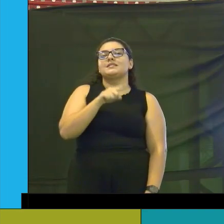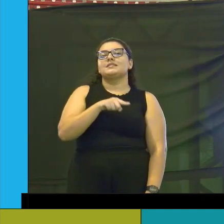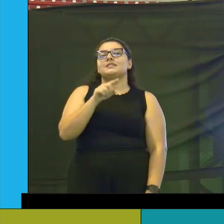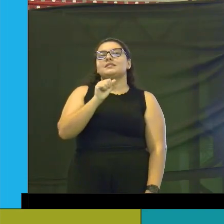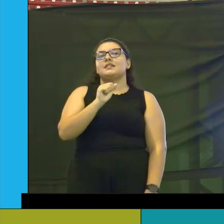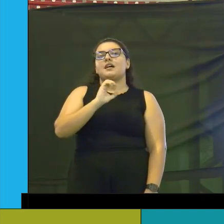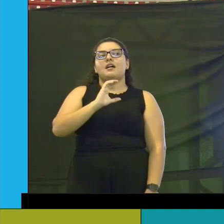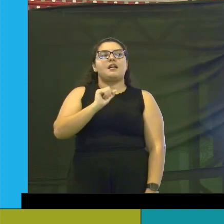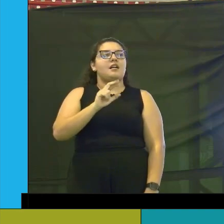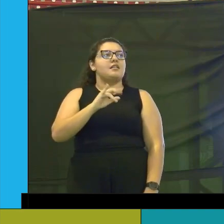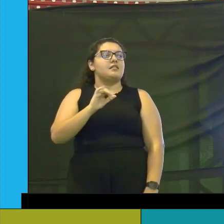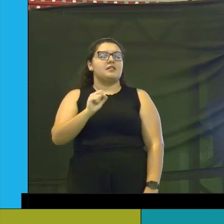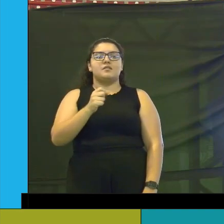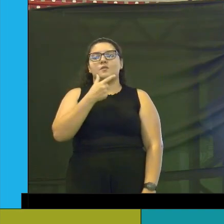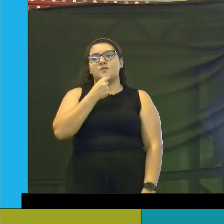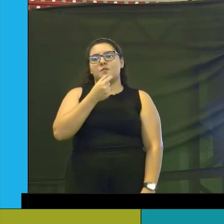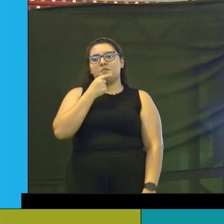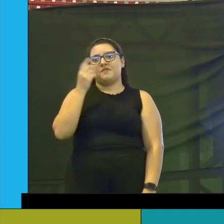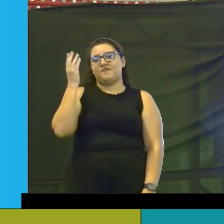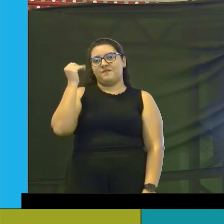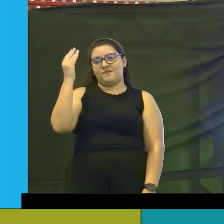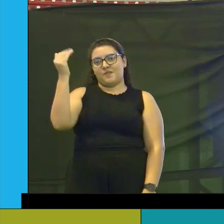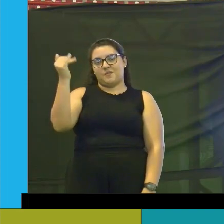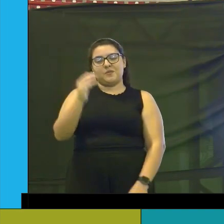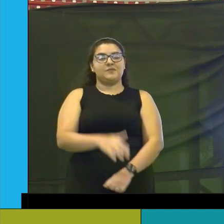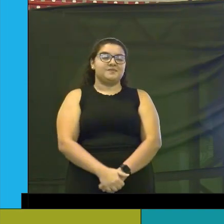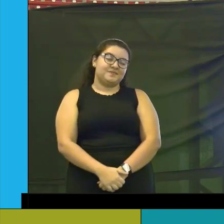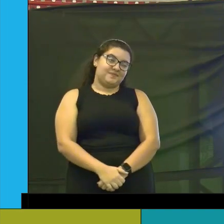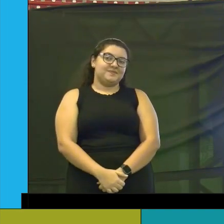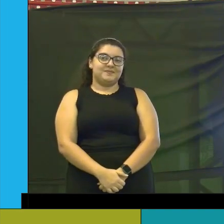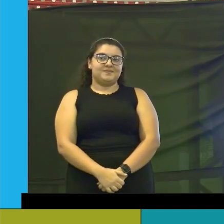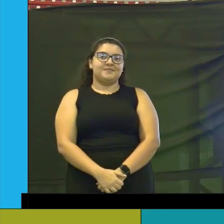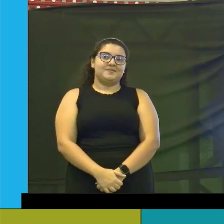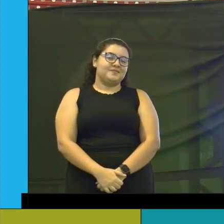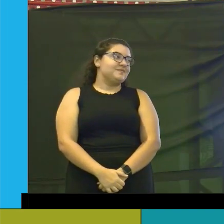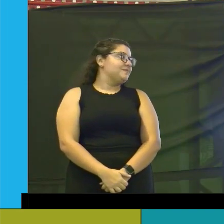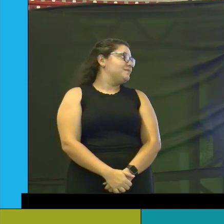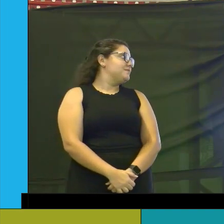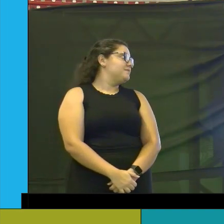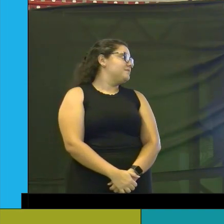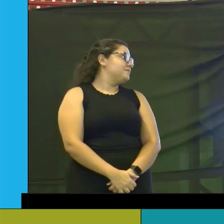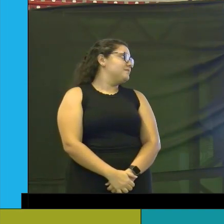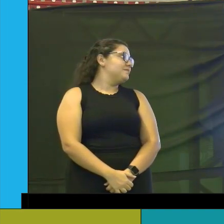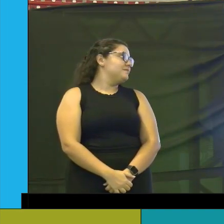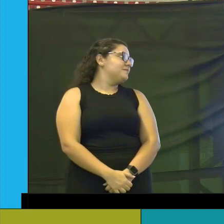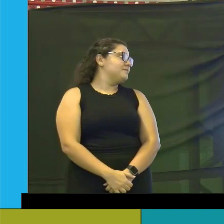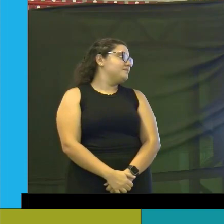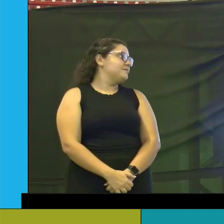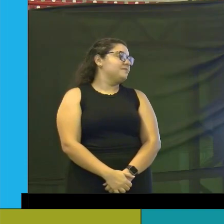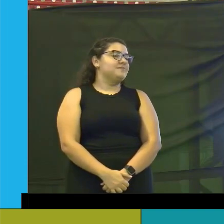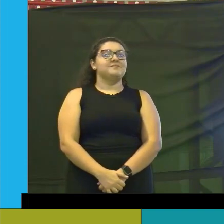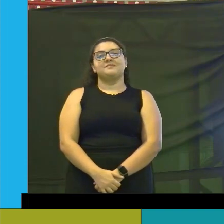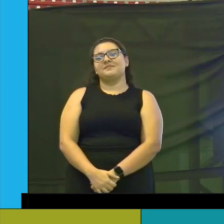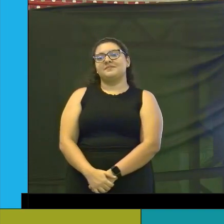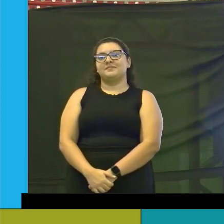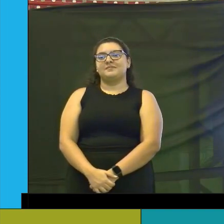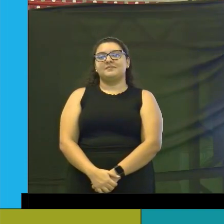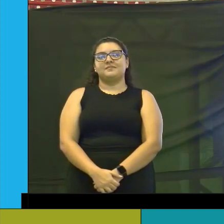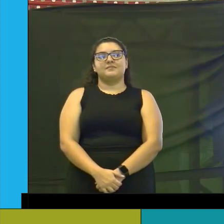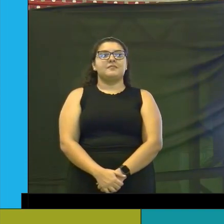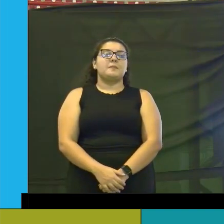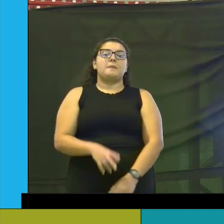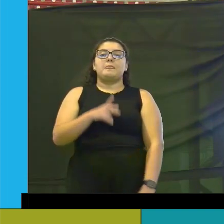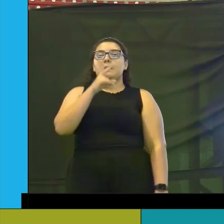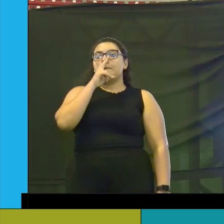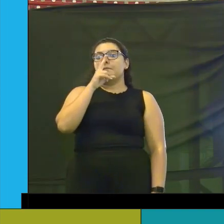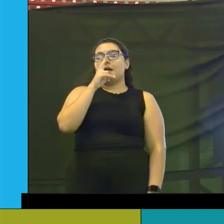época deles. Parece não. Amiga, não faça isso não, amiga. Pareço não. O pessoal disse que eu pareço